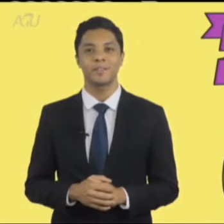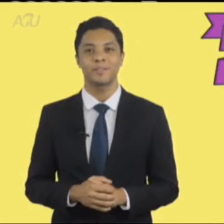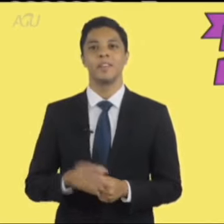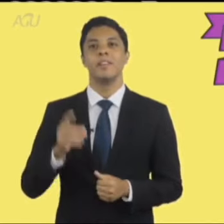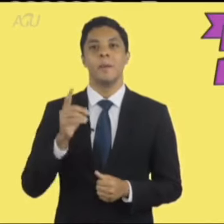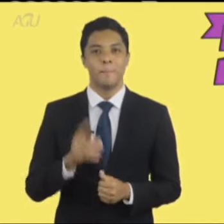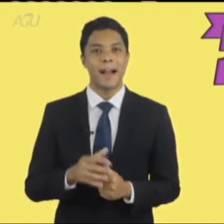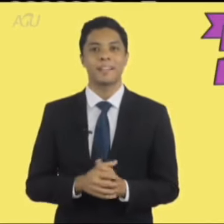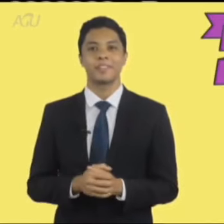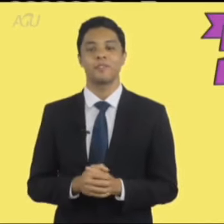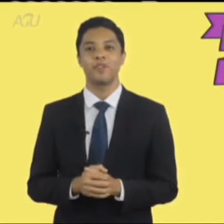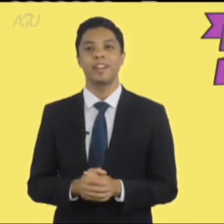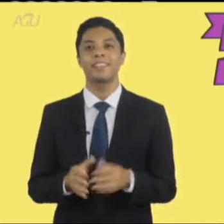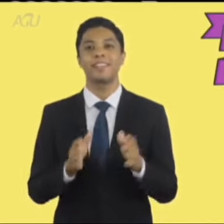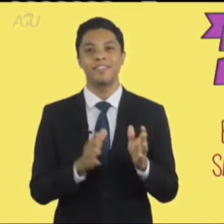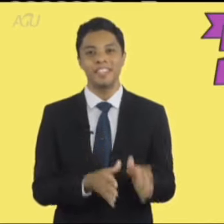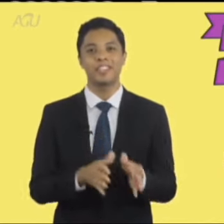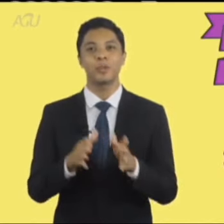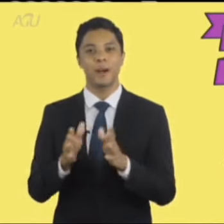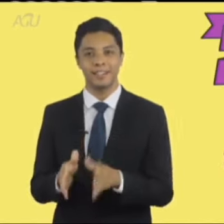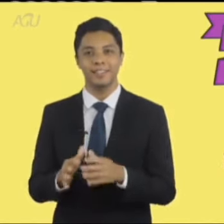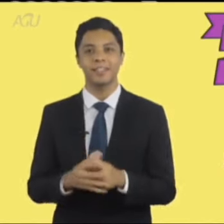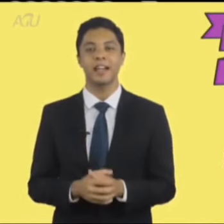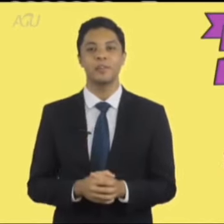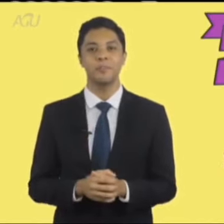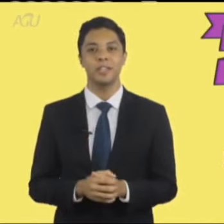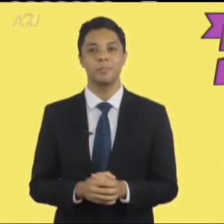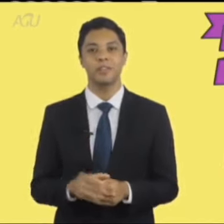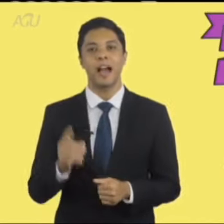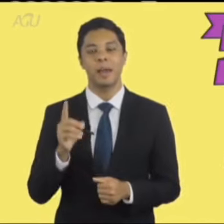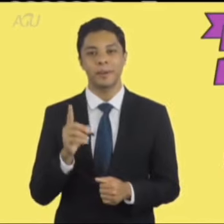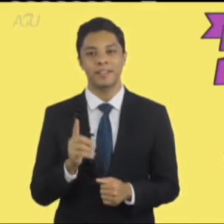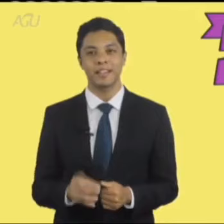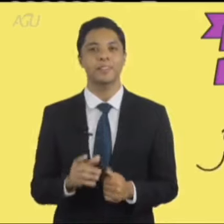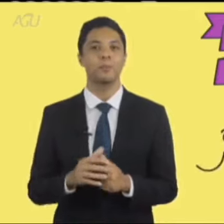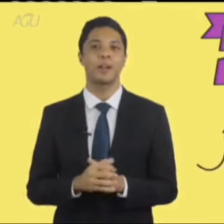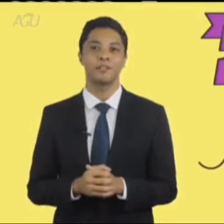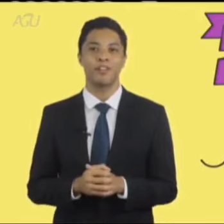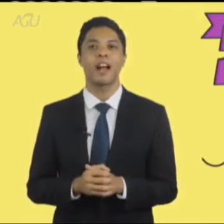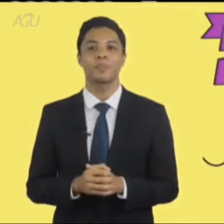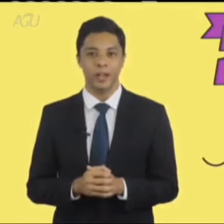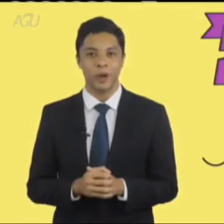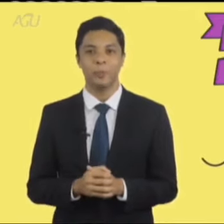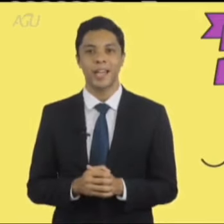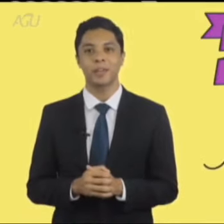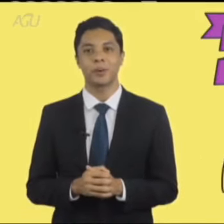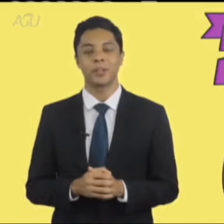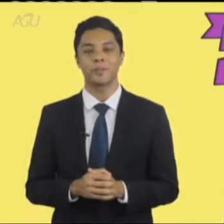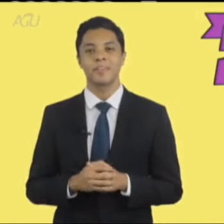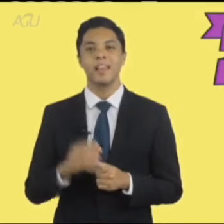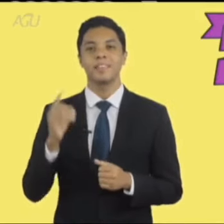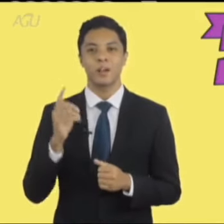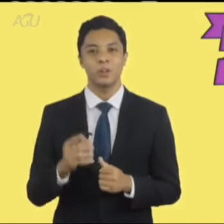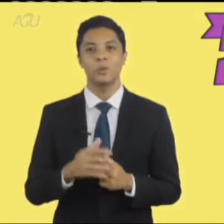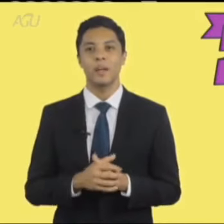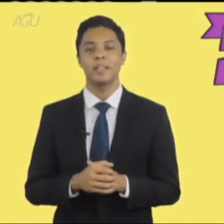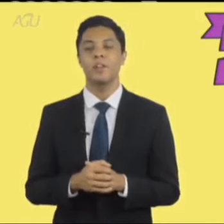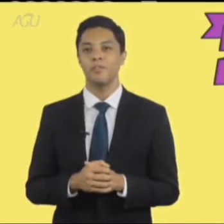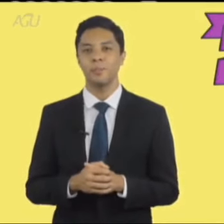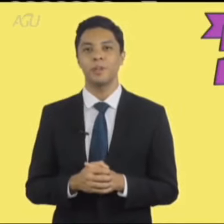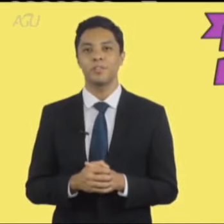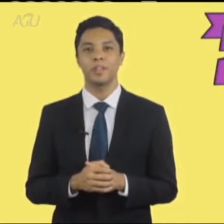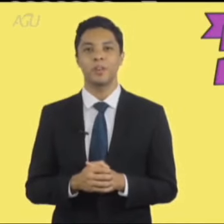advogado. Mas, se for entre 20 e 40 salários mínimos, a representação por advogado é obrigatória. De acordo com a